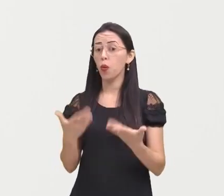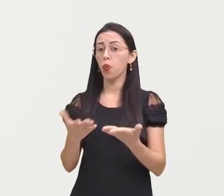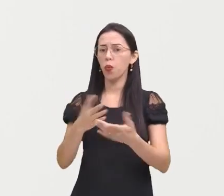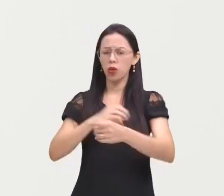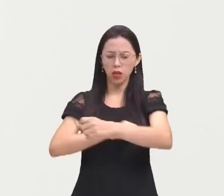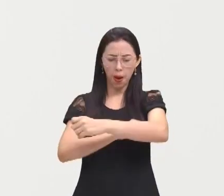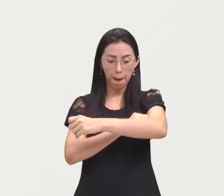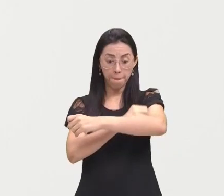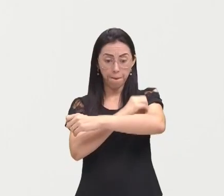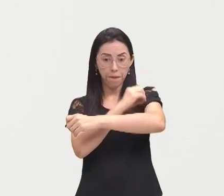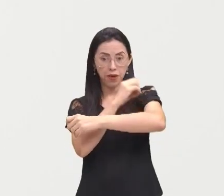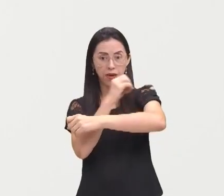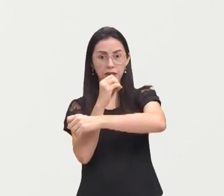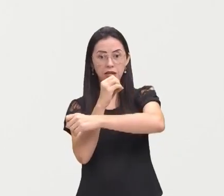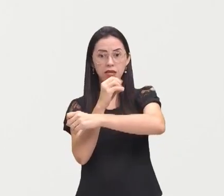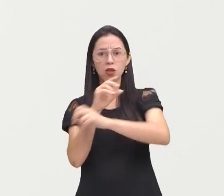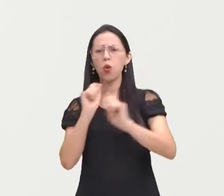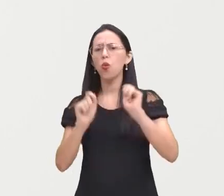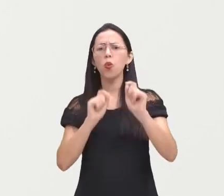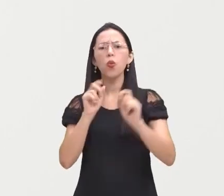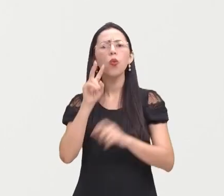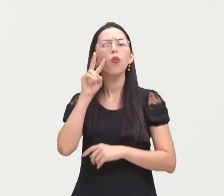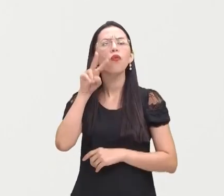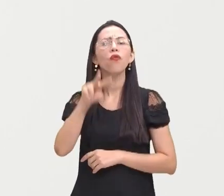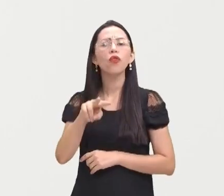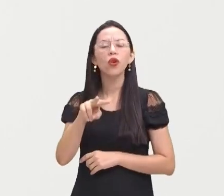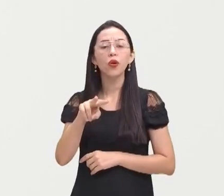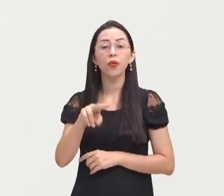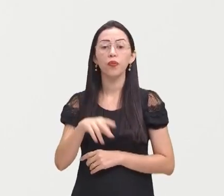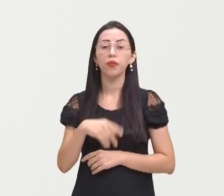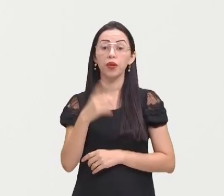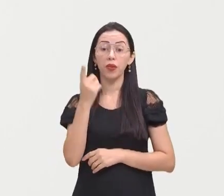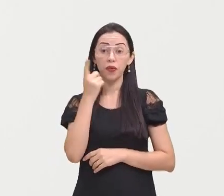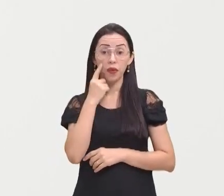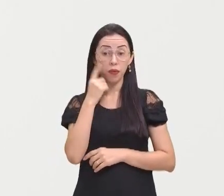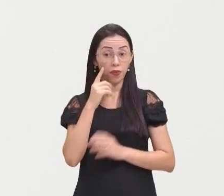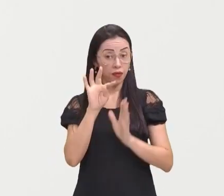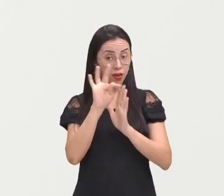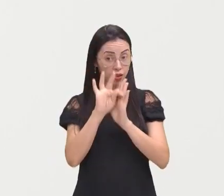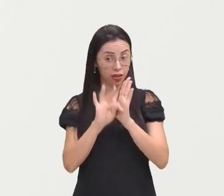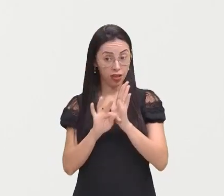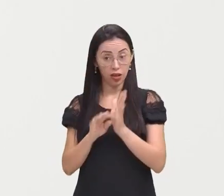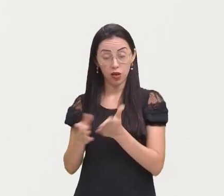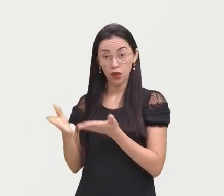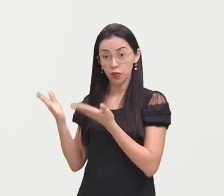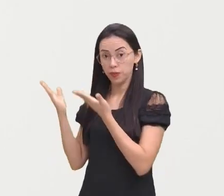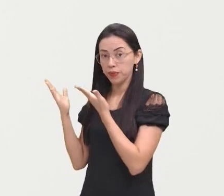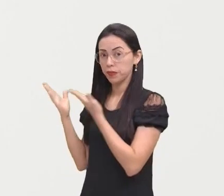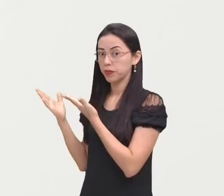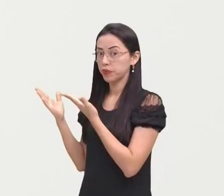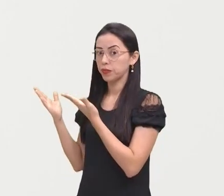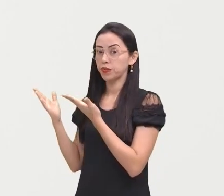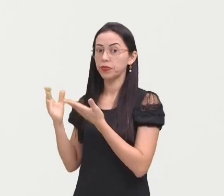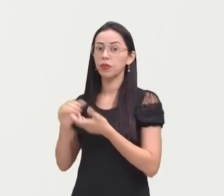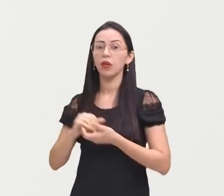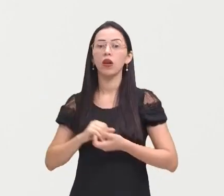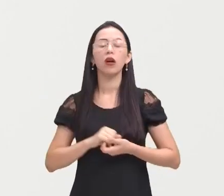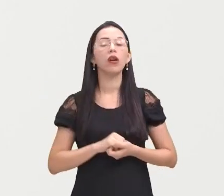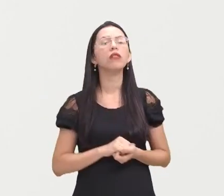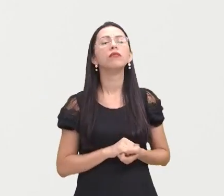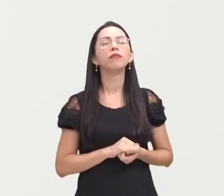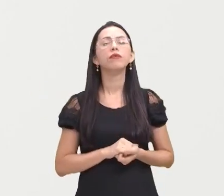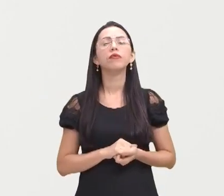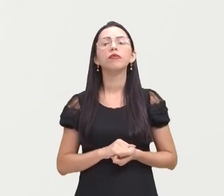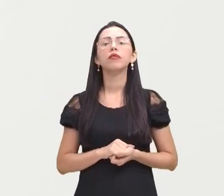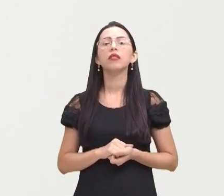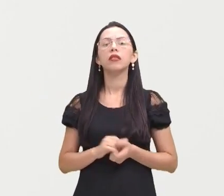Então, vamos ler novamente para nós investigarmos esse desafio. Se ele se